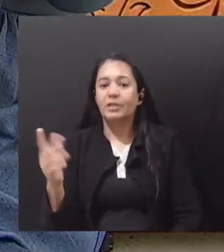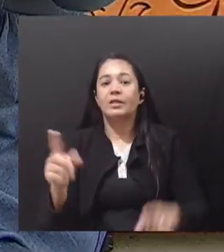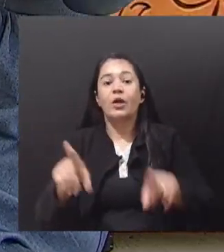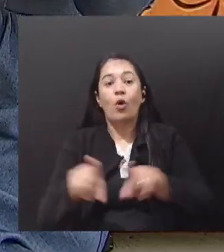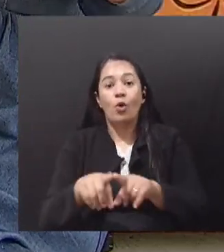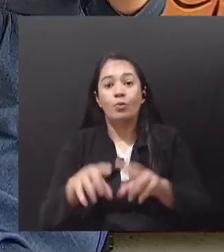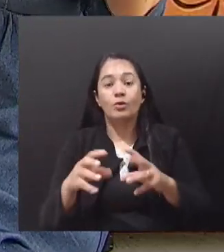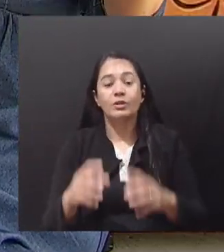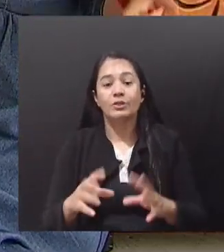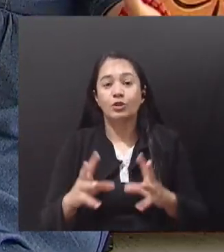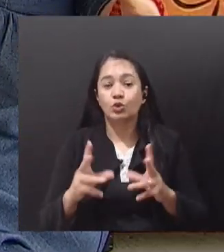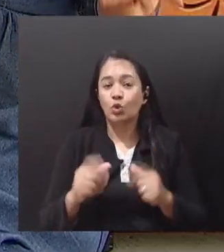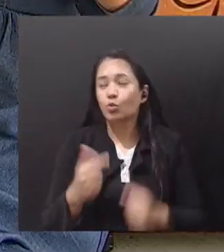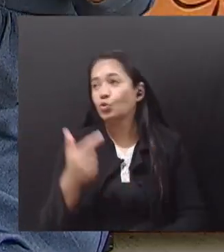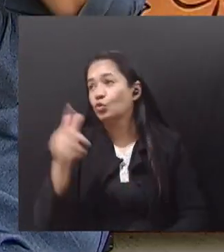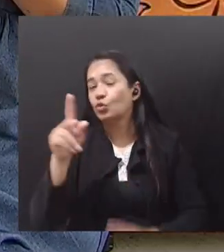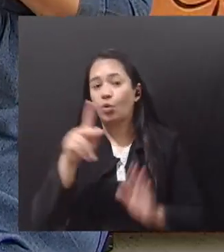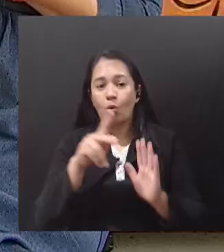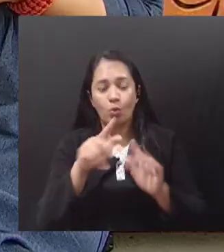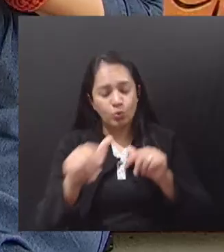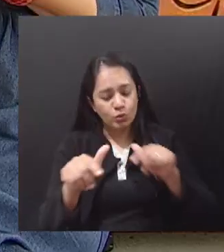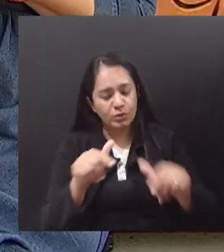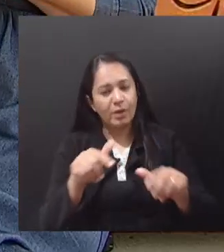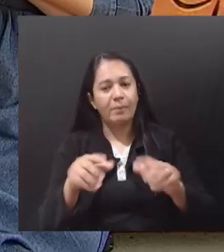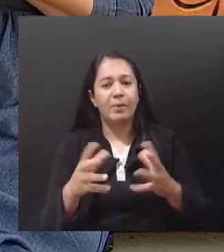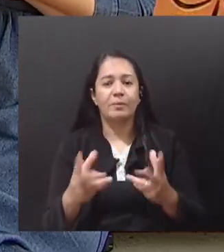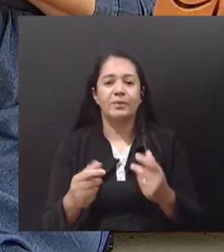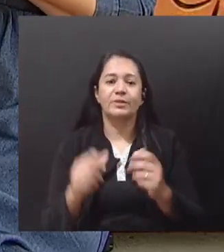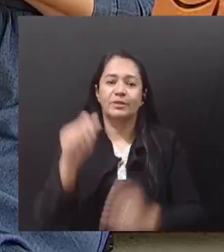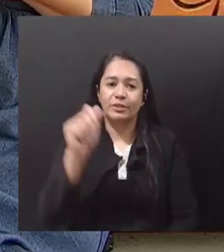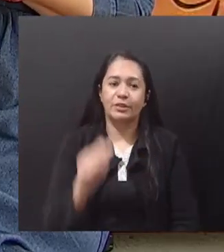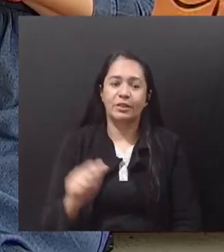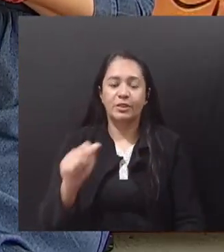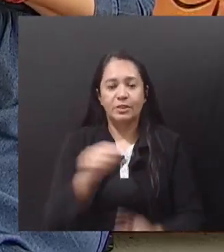quanto tantos outros trabalhos e organizações